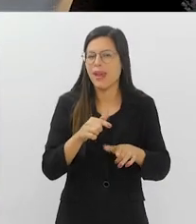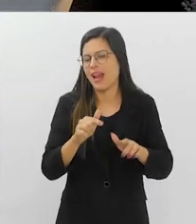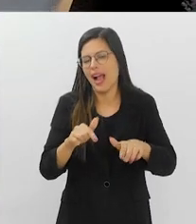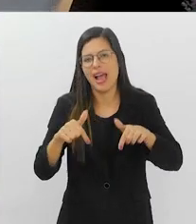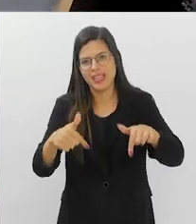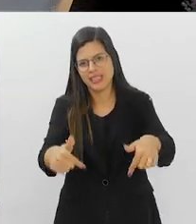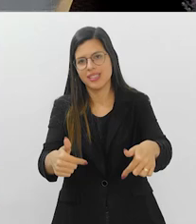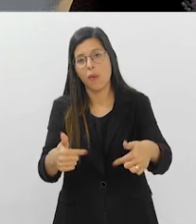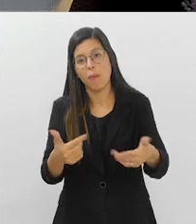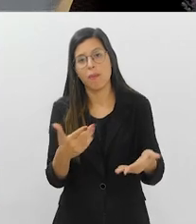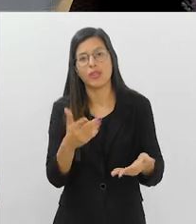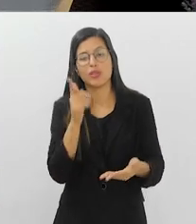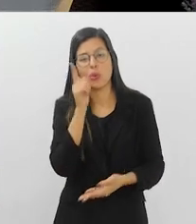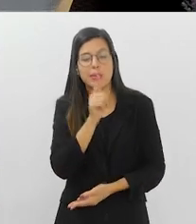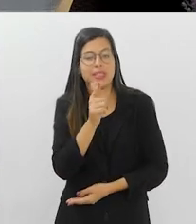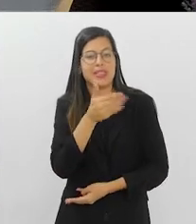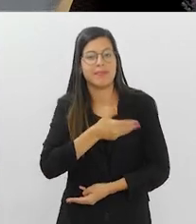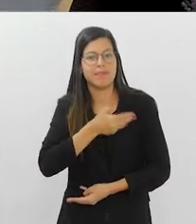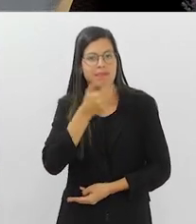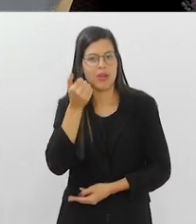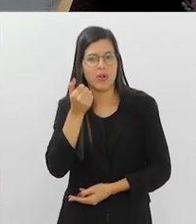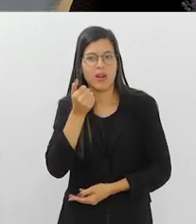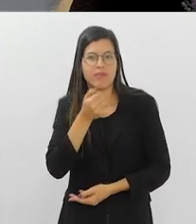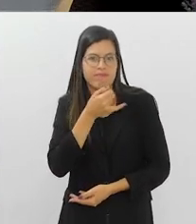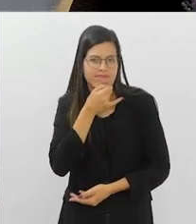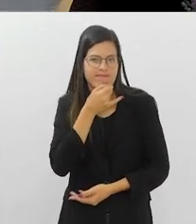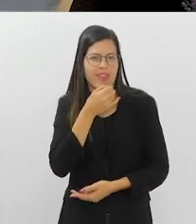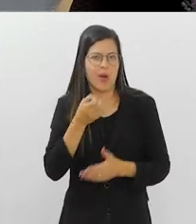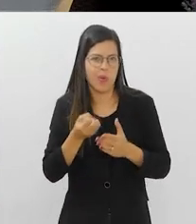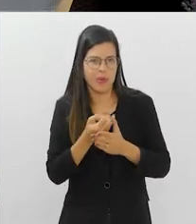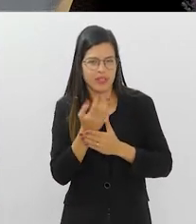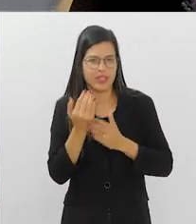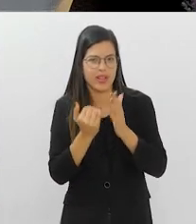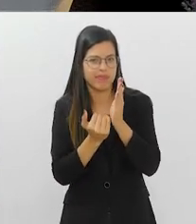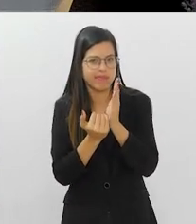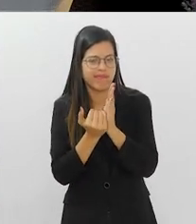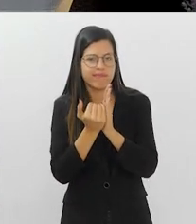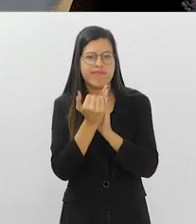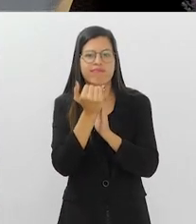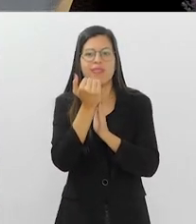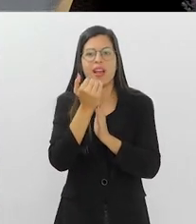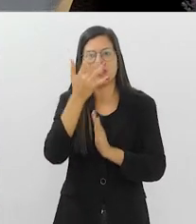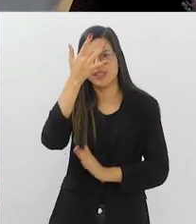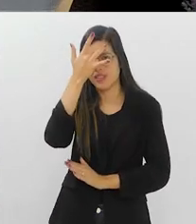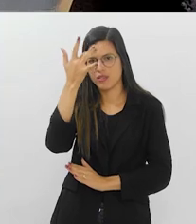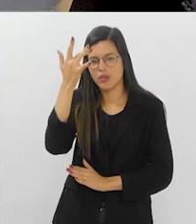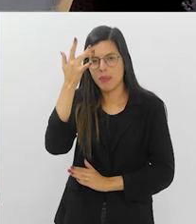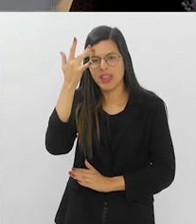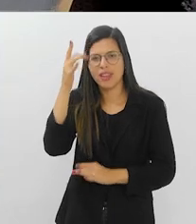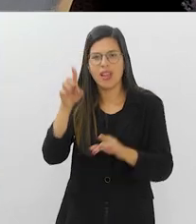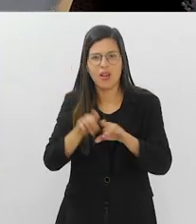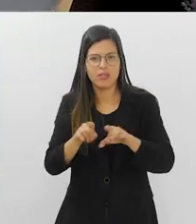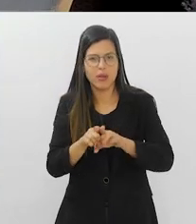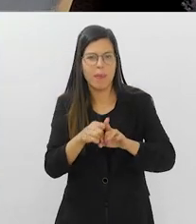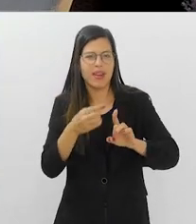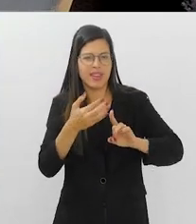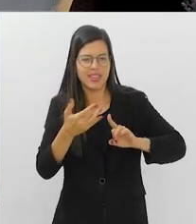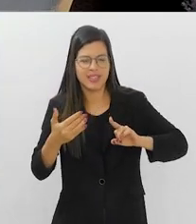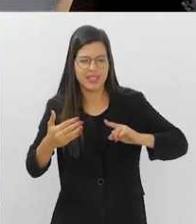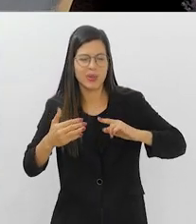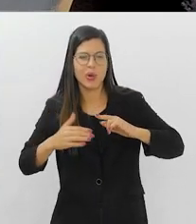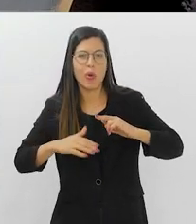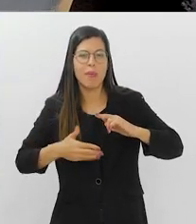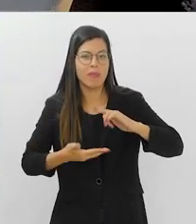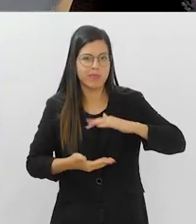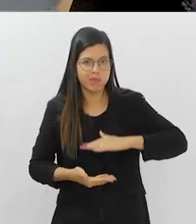caminhos possíveis também, se não esse, para que realmente a gente veja essa melhoria, porque infelizmente os números continuam crescendo de saúde mental, de burnout, e